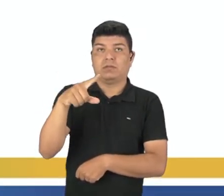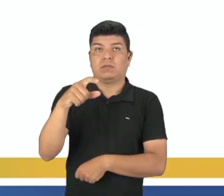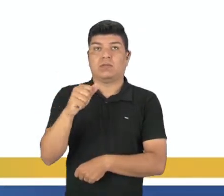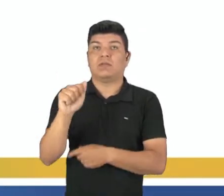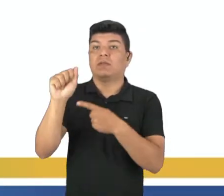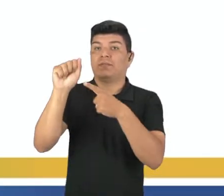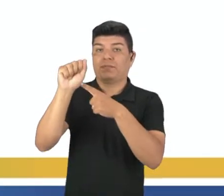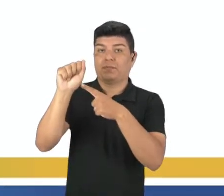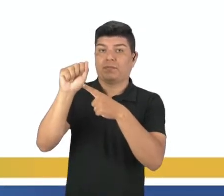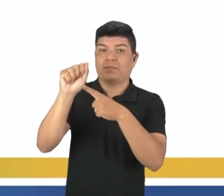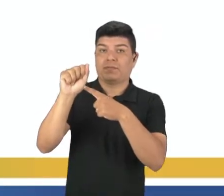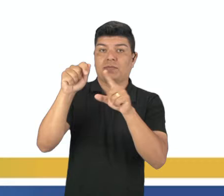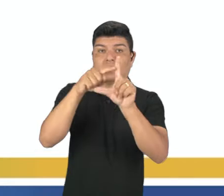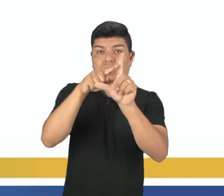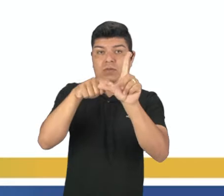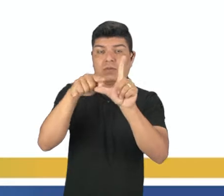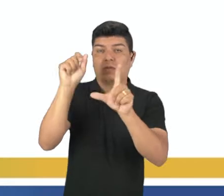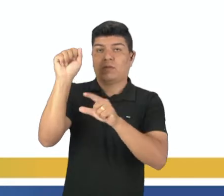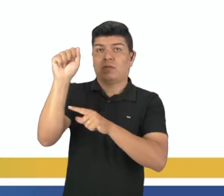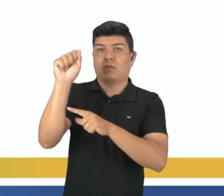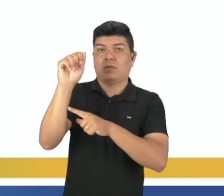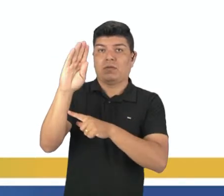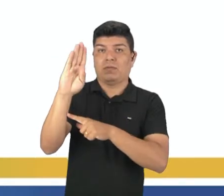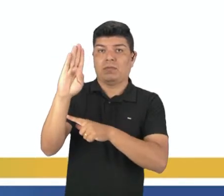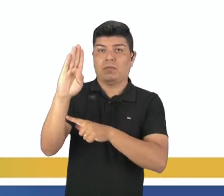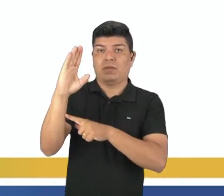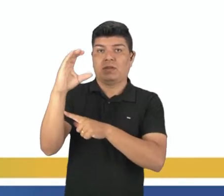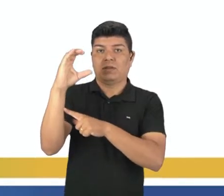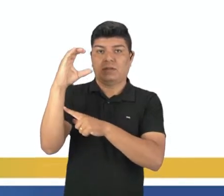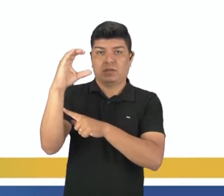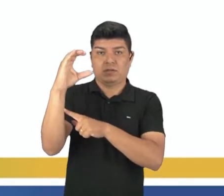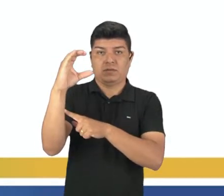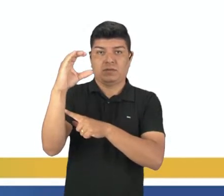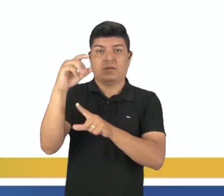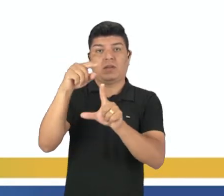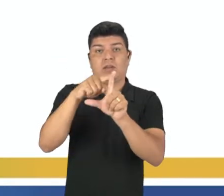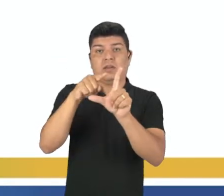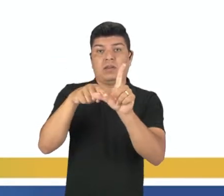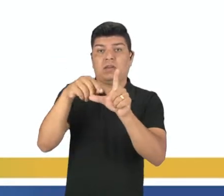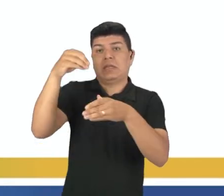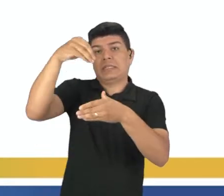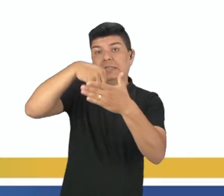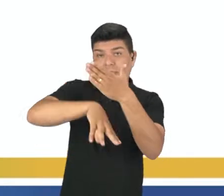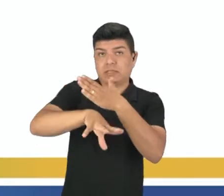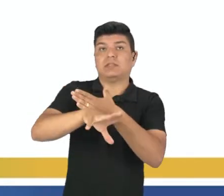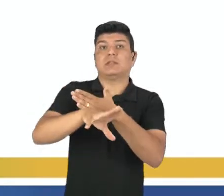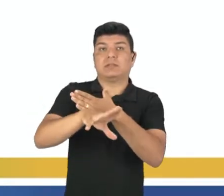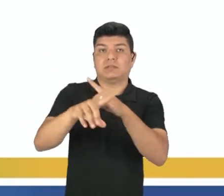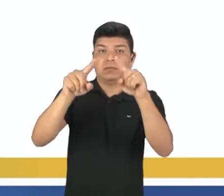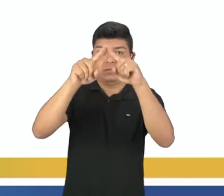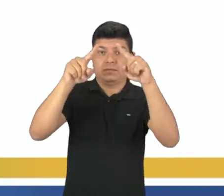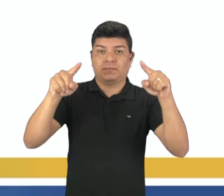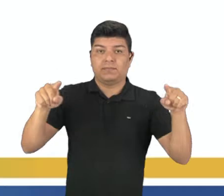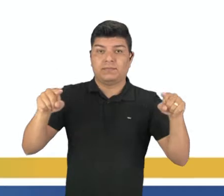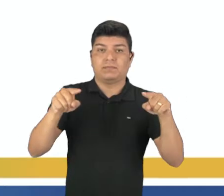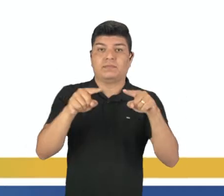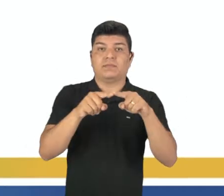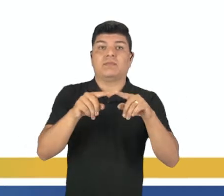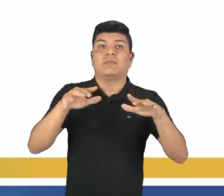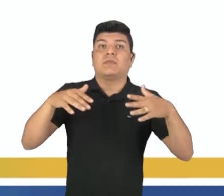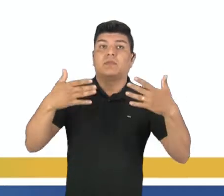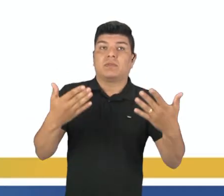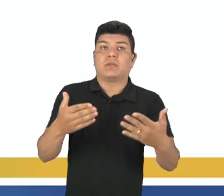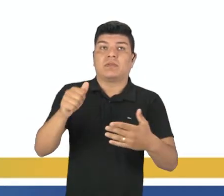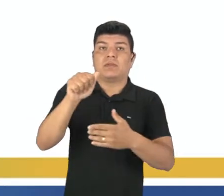ângulos A, né, que aparece aí dentro, B e C, são os ângulos internos a esse triângulo aí que a gente chama ele